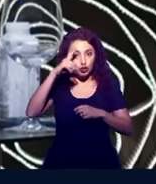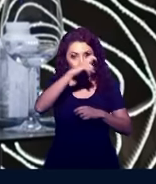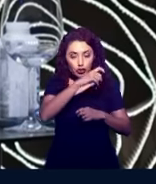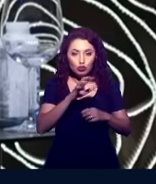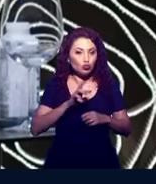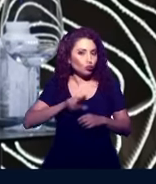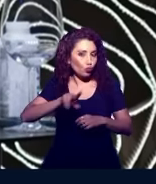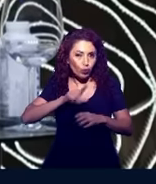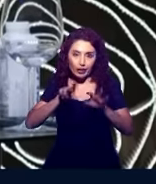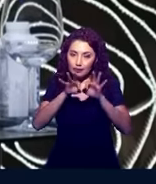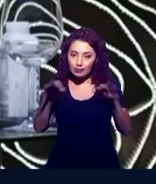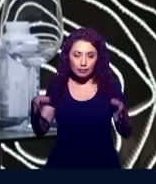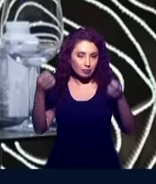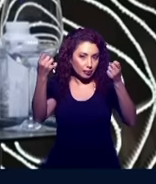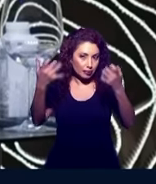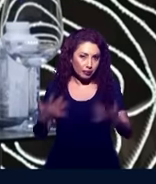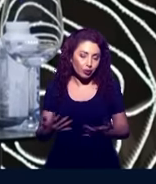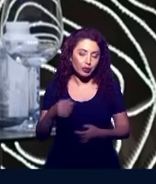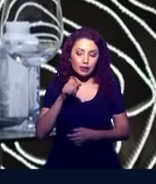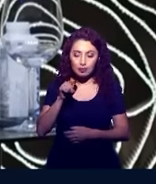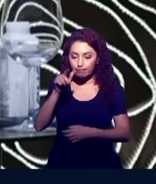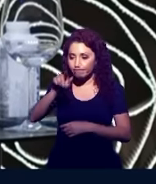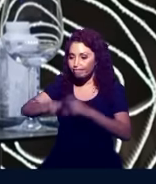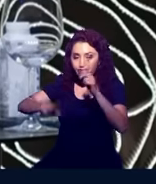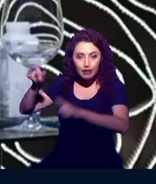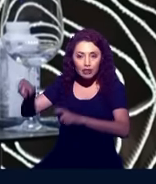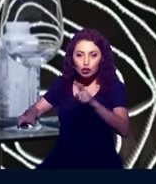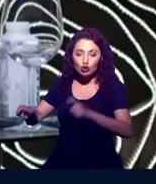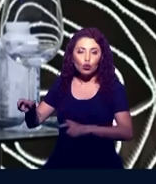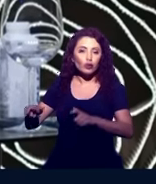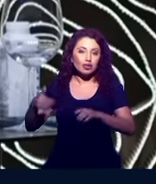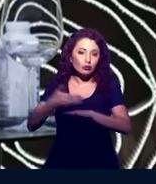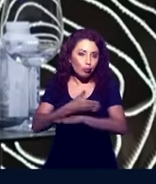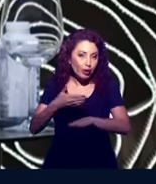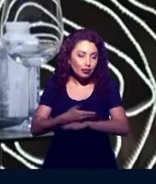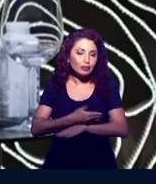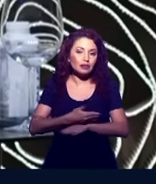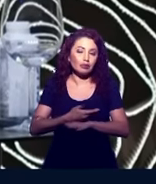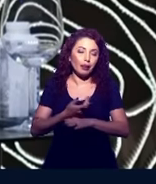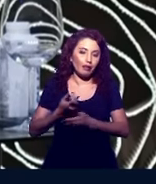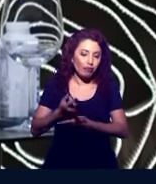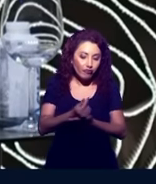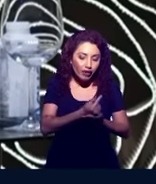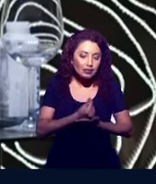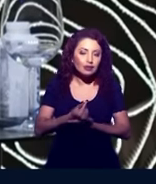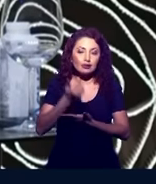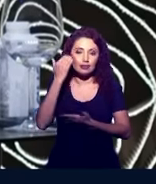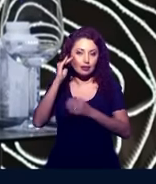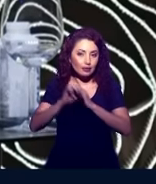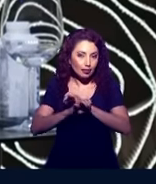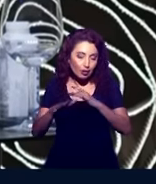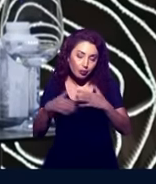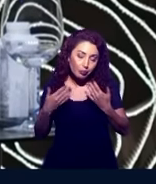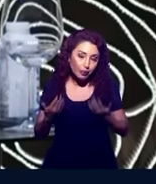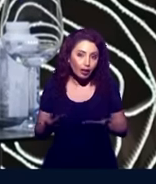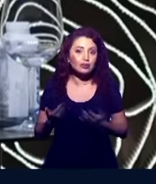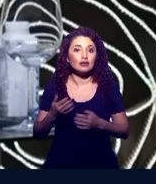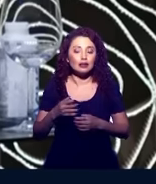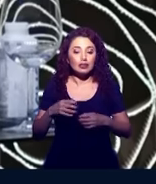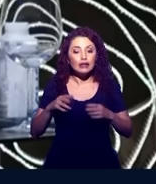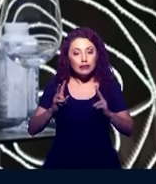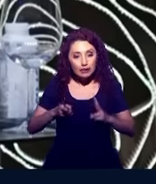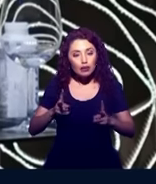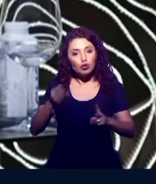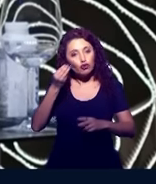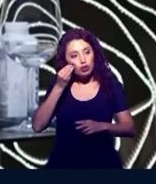simples das pessoas que não tão no dia a dia da Fazenda entenderem Mas eu sempre que possível tô dando transparência para um problema